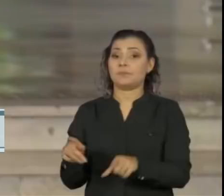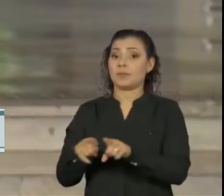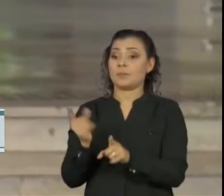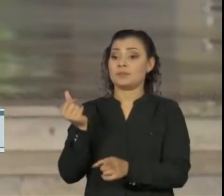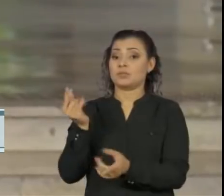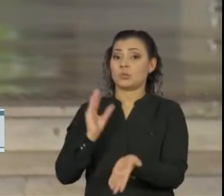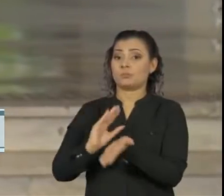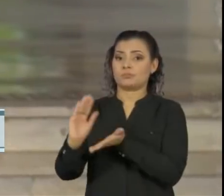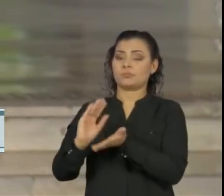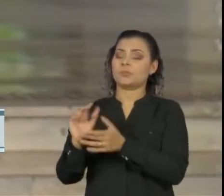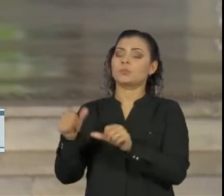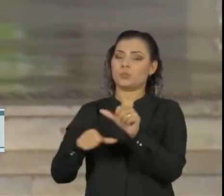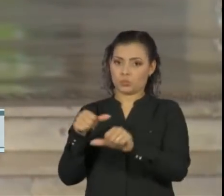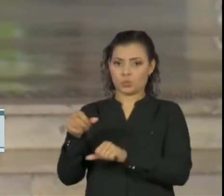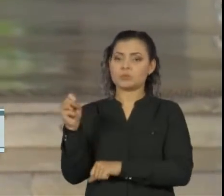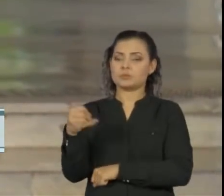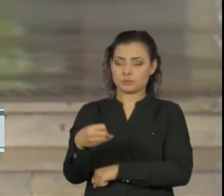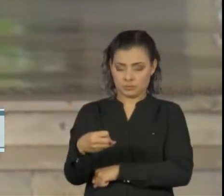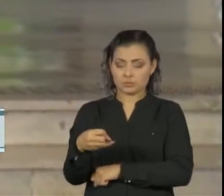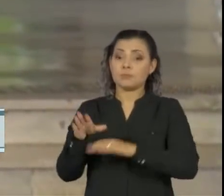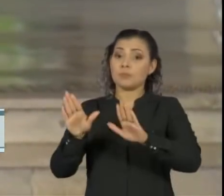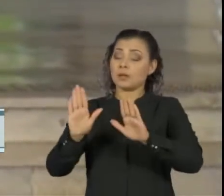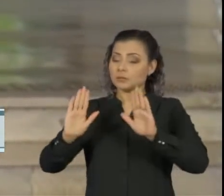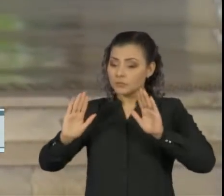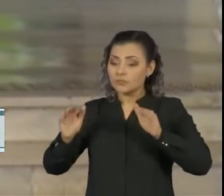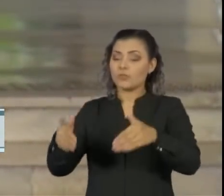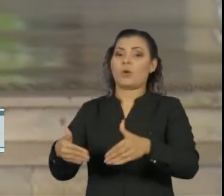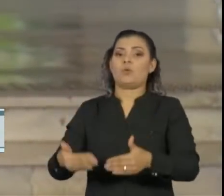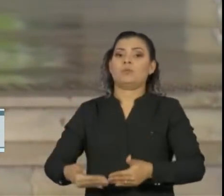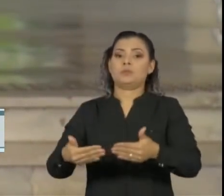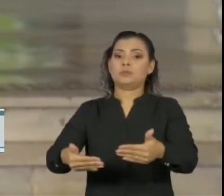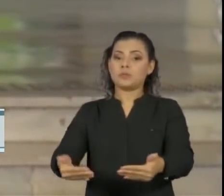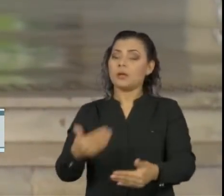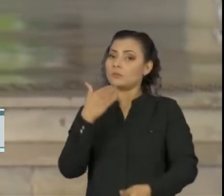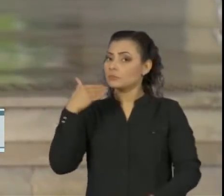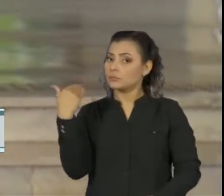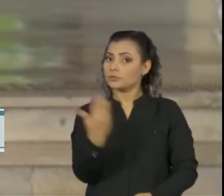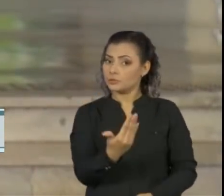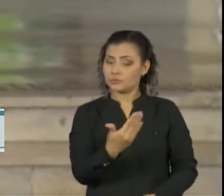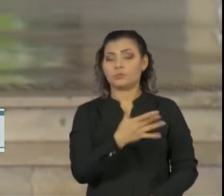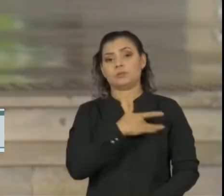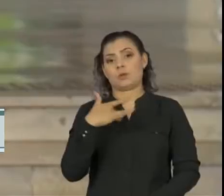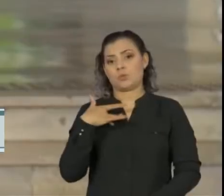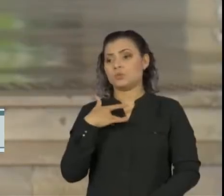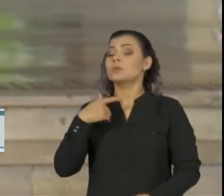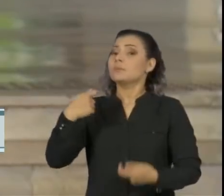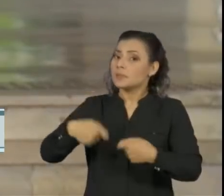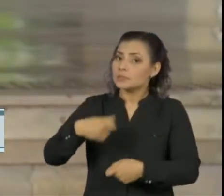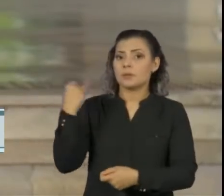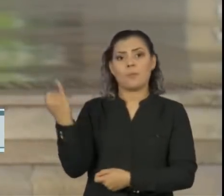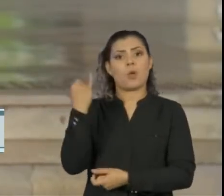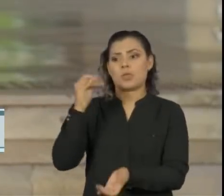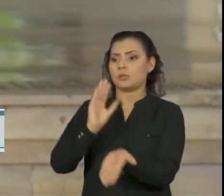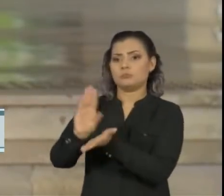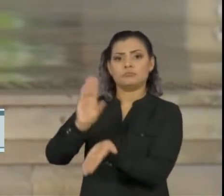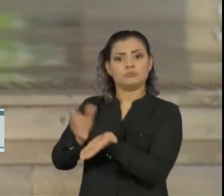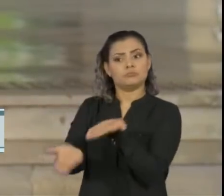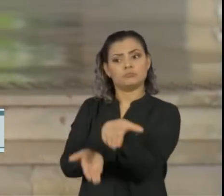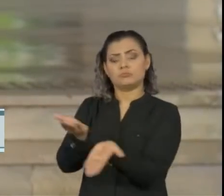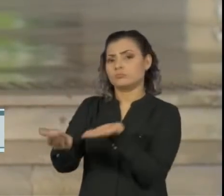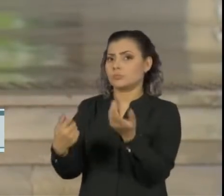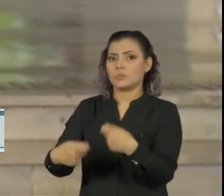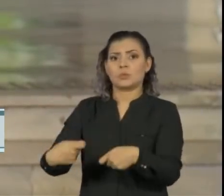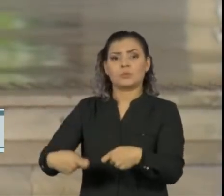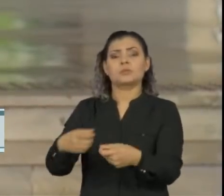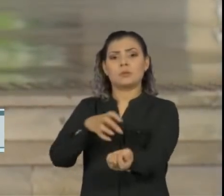estamos voltando ao Ministério, no sentido de que ela é devida e, enfim, precisamos